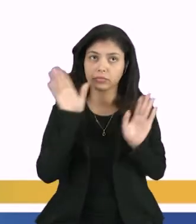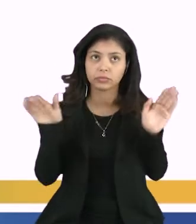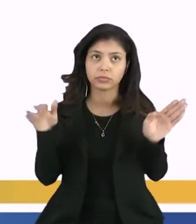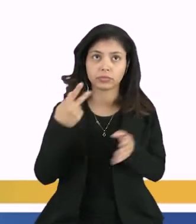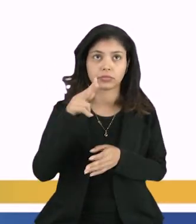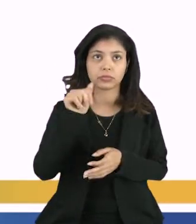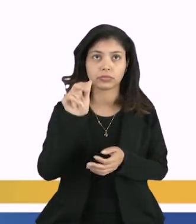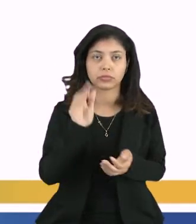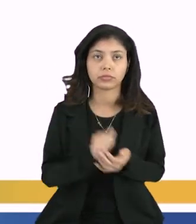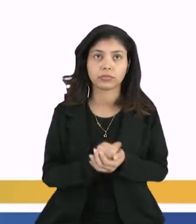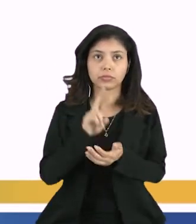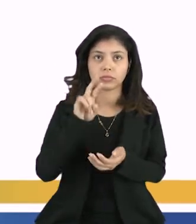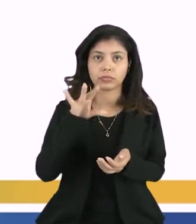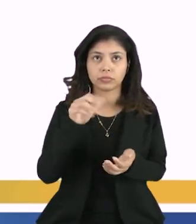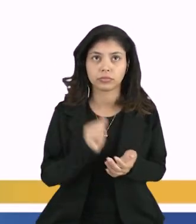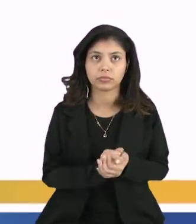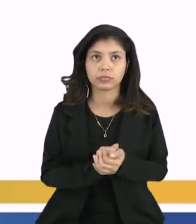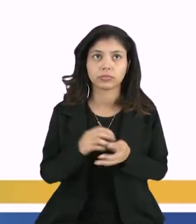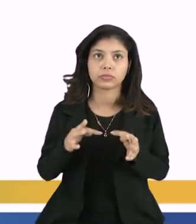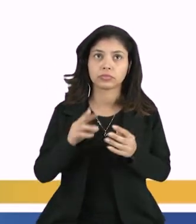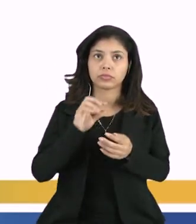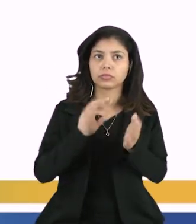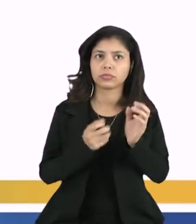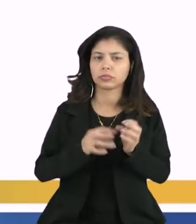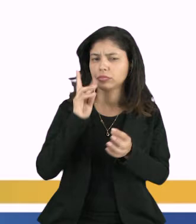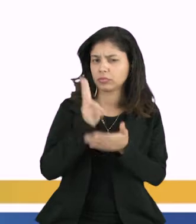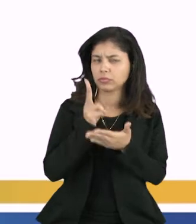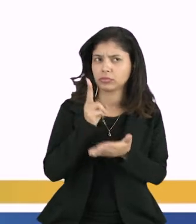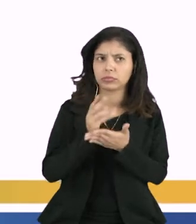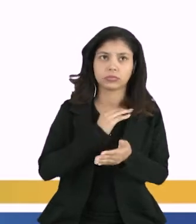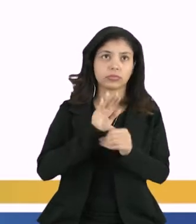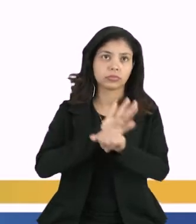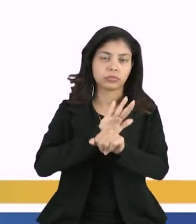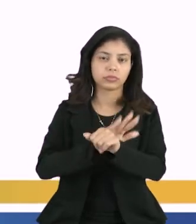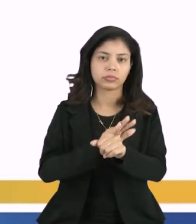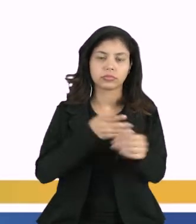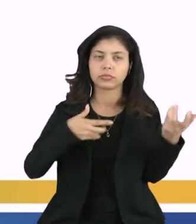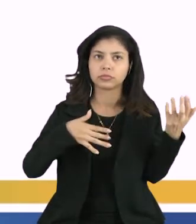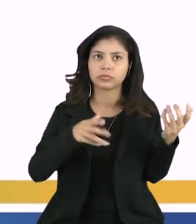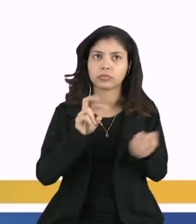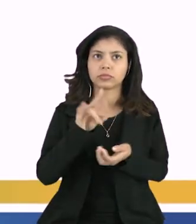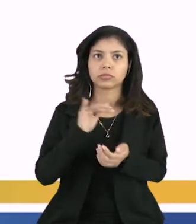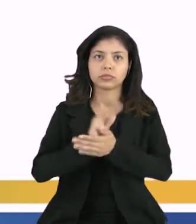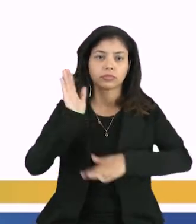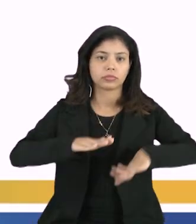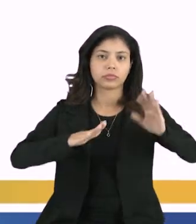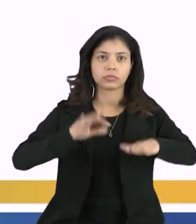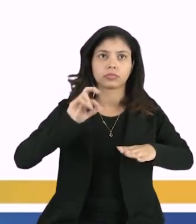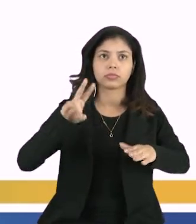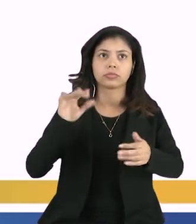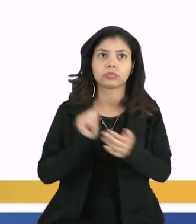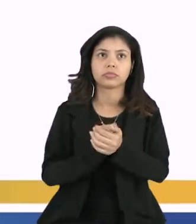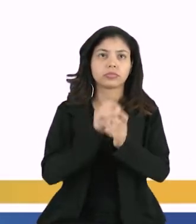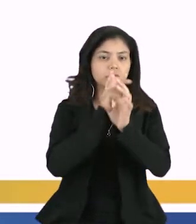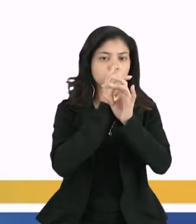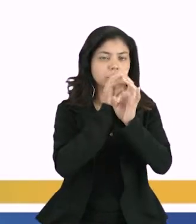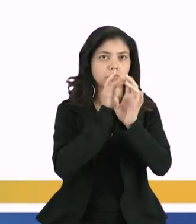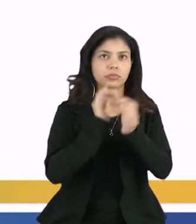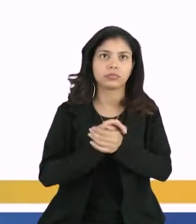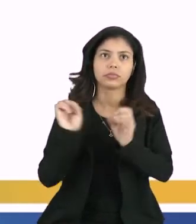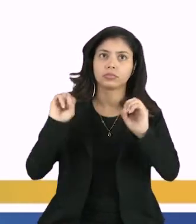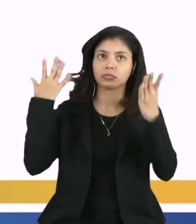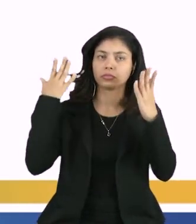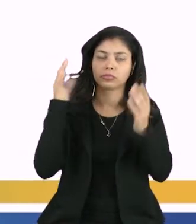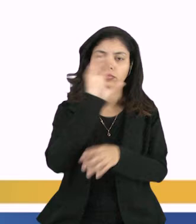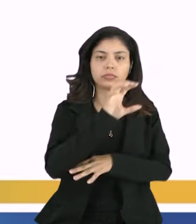muito comum no Pará, o maçarico, tocadas com a ajuda da viola, tambores, rabeca e sanfonas em dias de